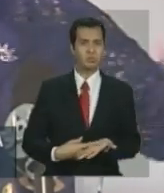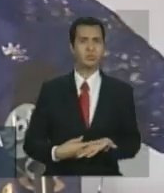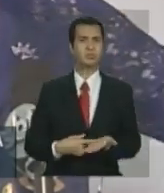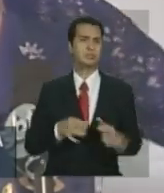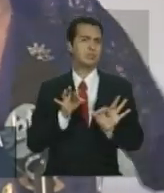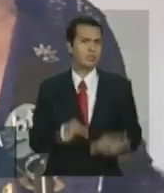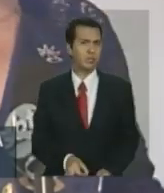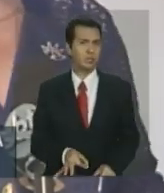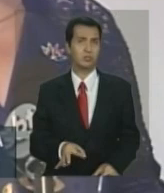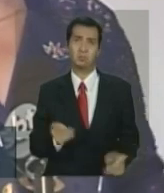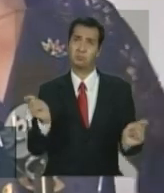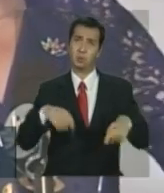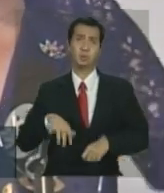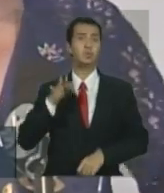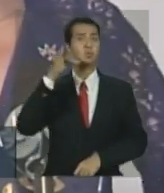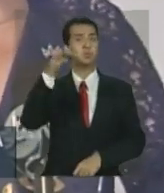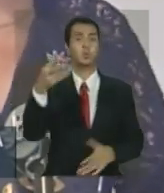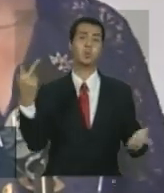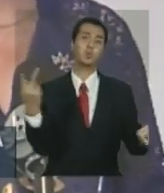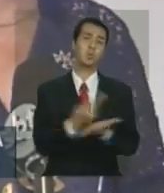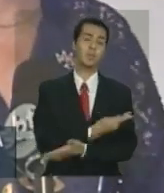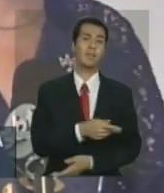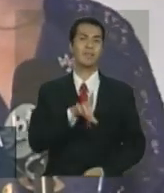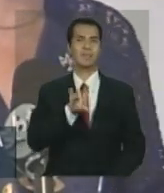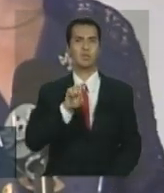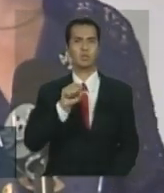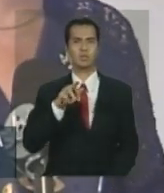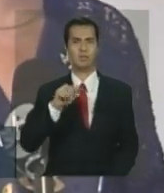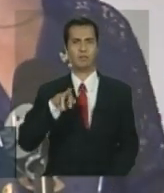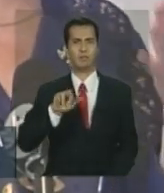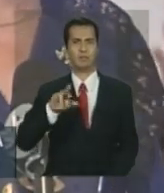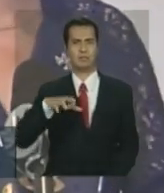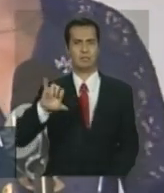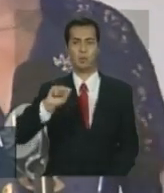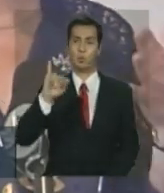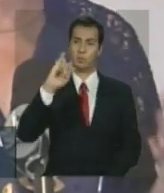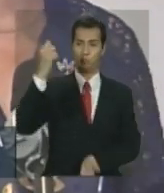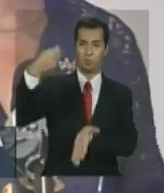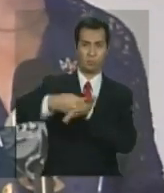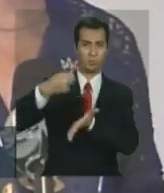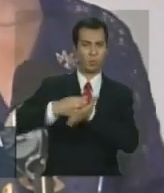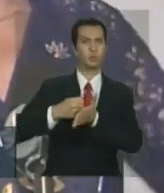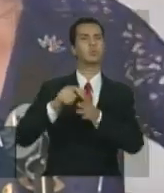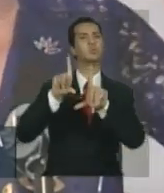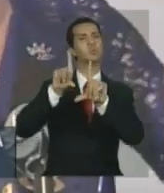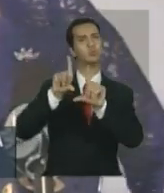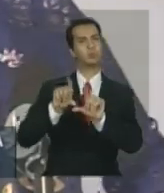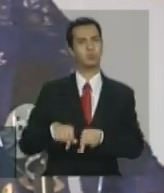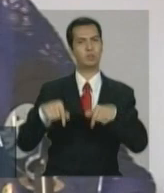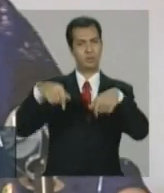no conjunto, se crie uma desoneração maior dos tributos no país,